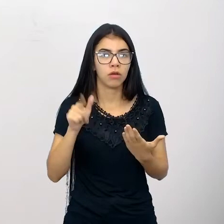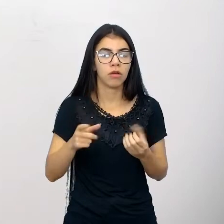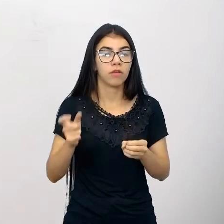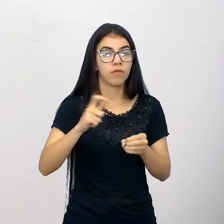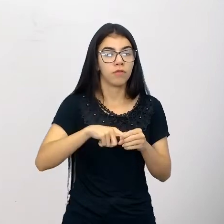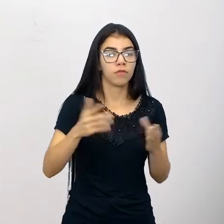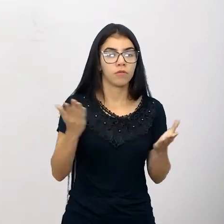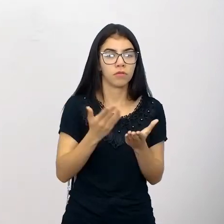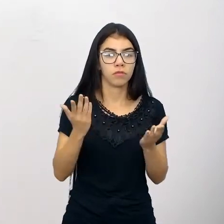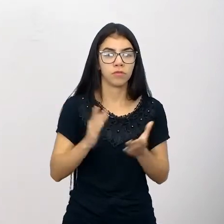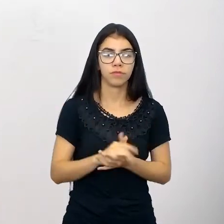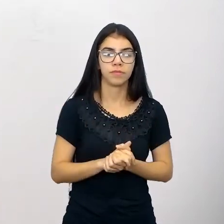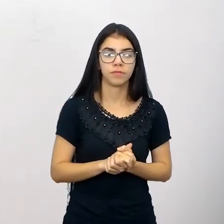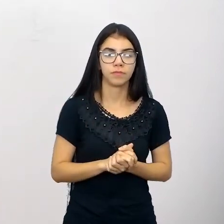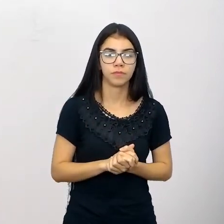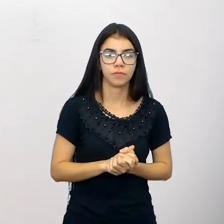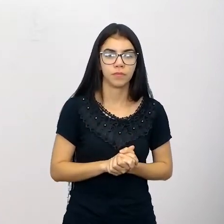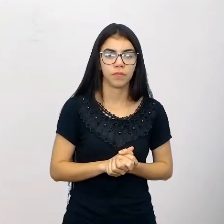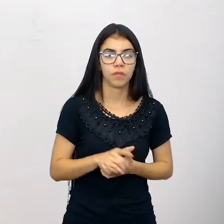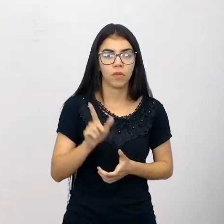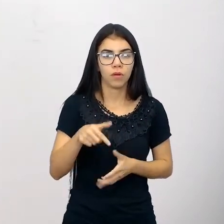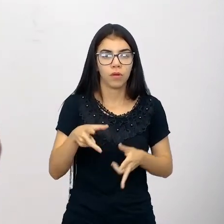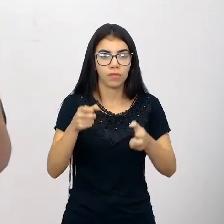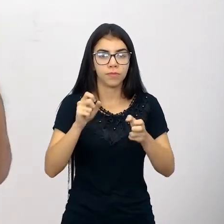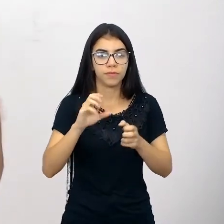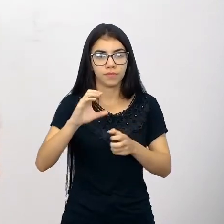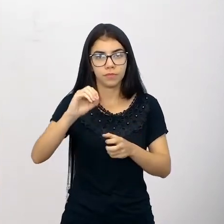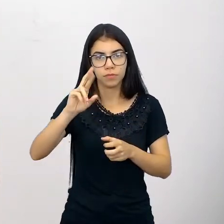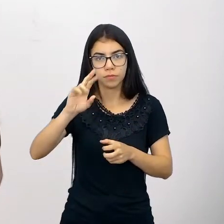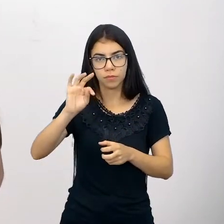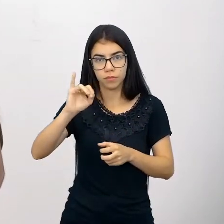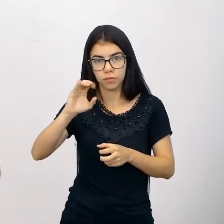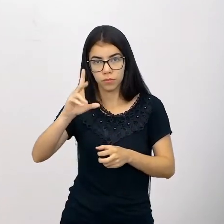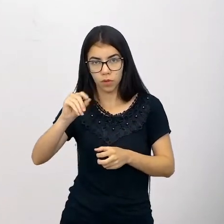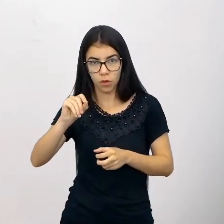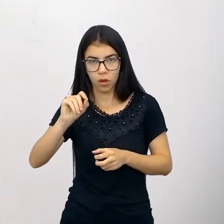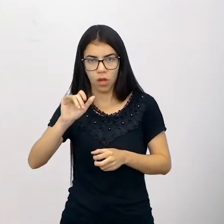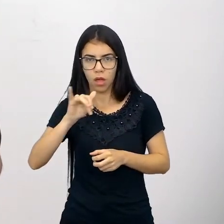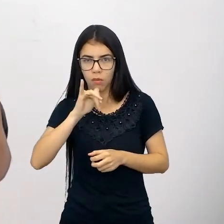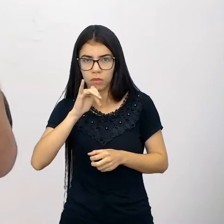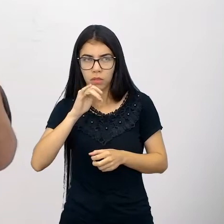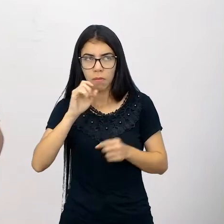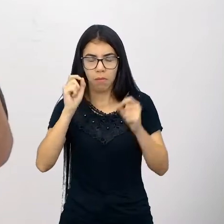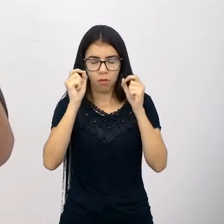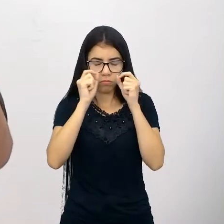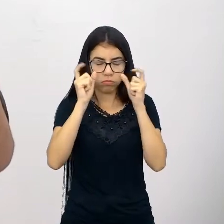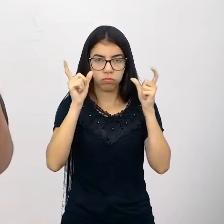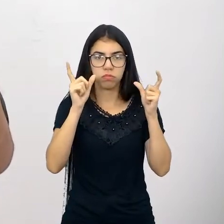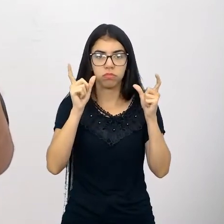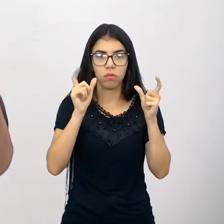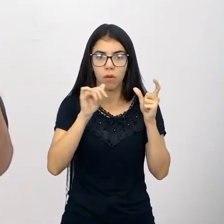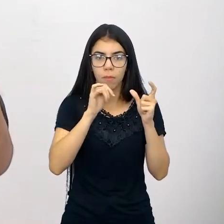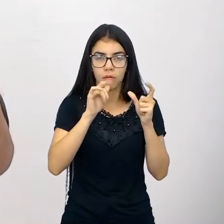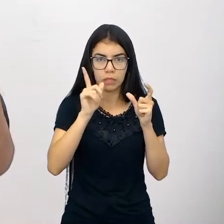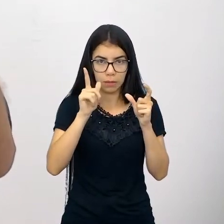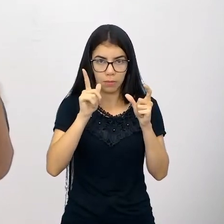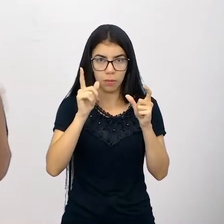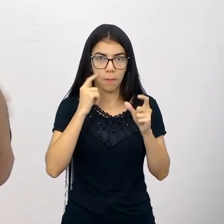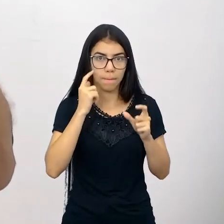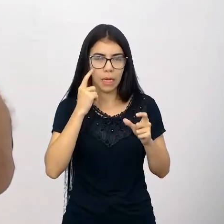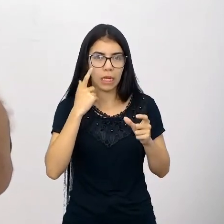instantinho. Olha só o que acontece. O cortiço abre os olhos. Então, imagina, você pega lá o cortiço, imagina